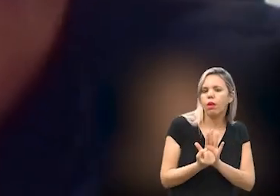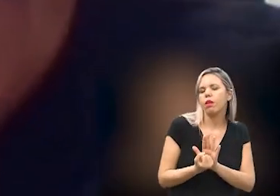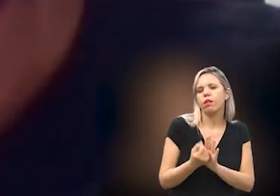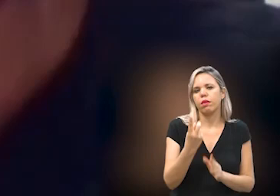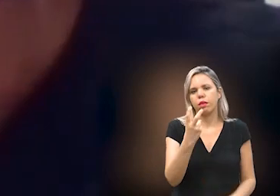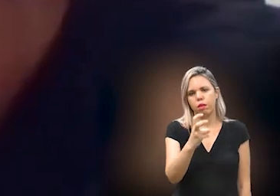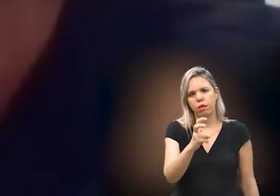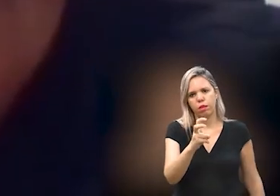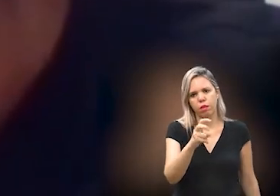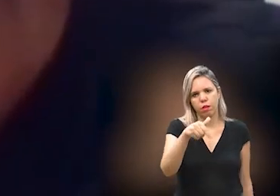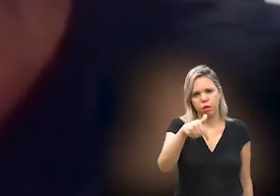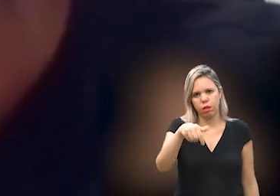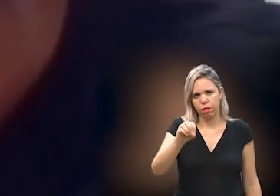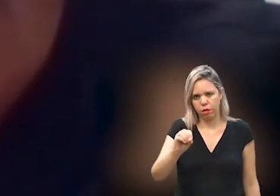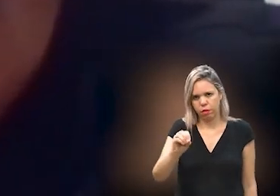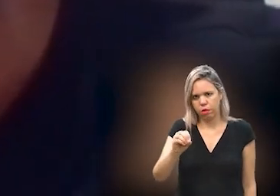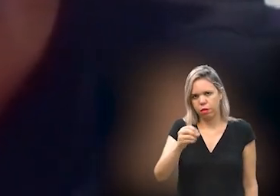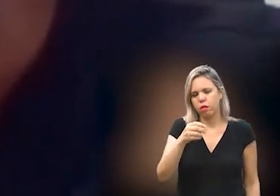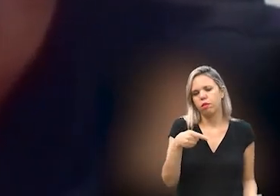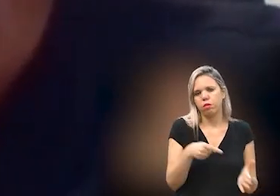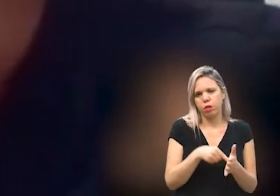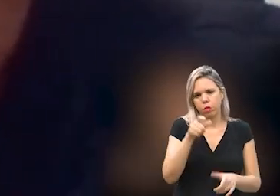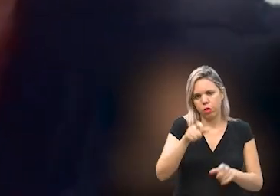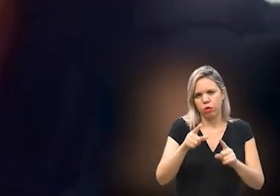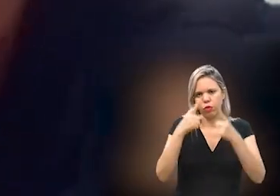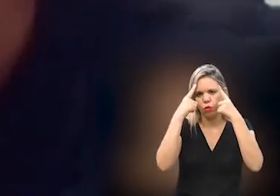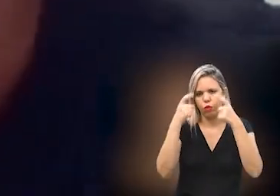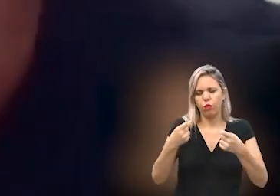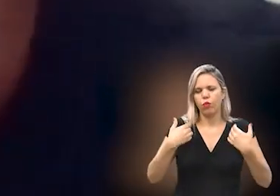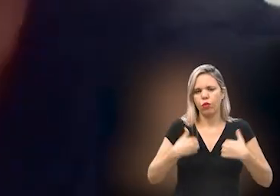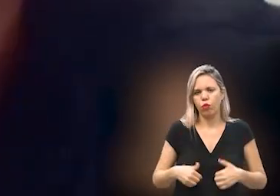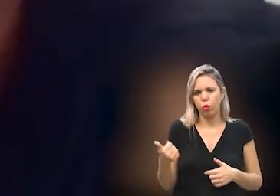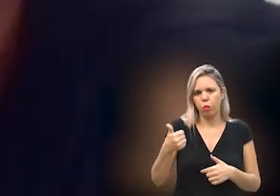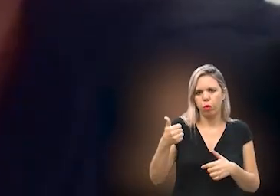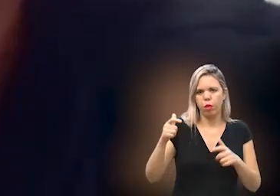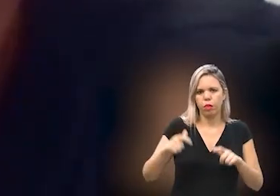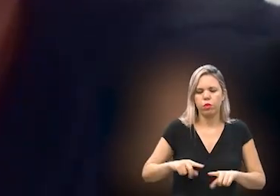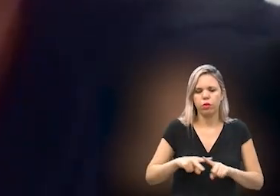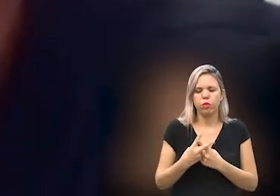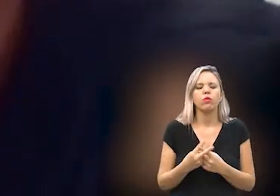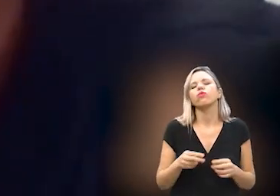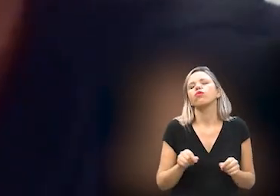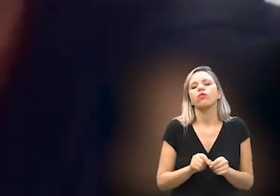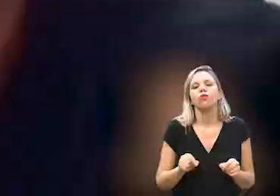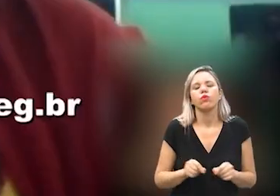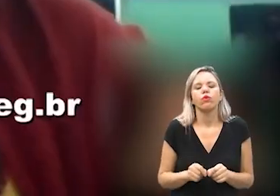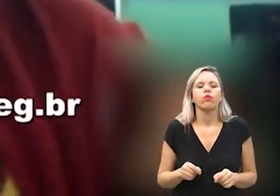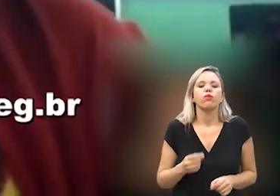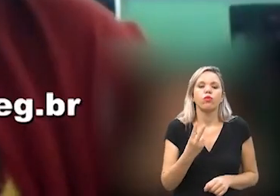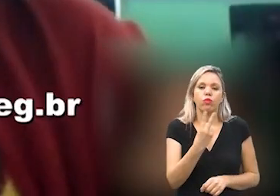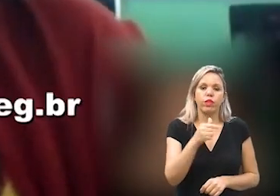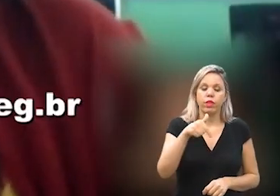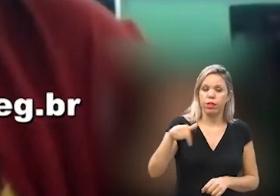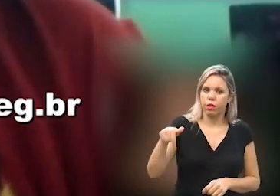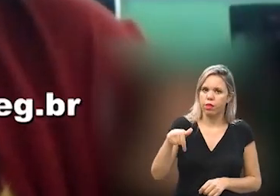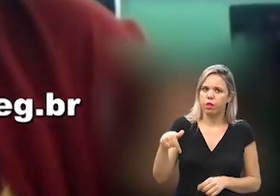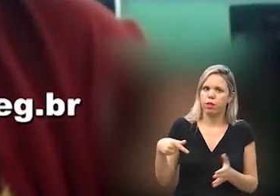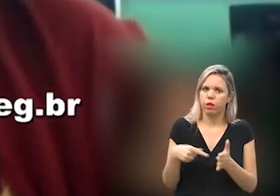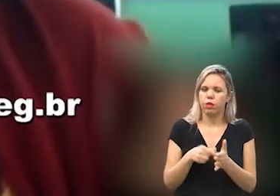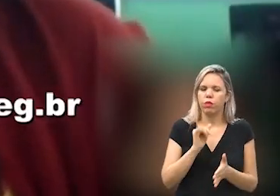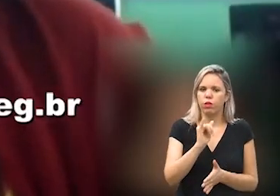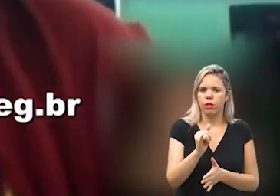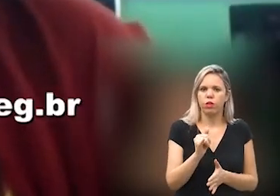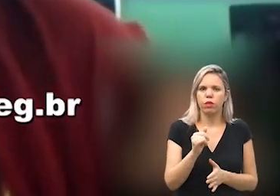registrados 570 casos. A violência física está em primeiro lugar com 277 notificações.